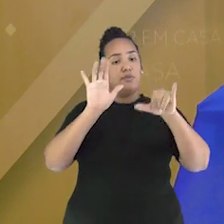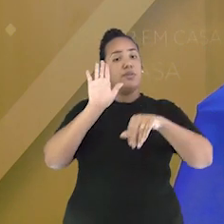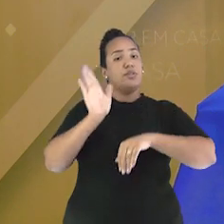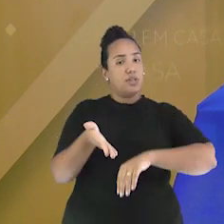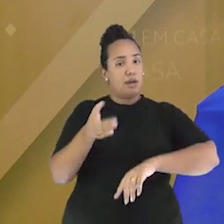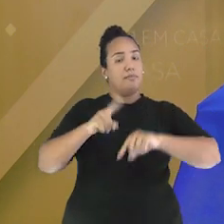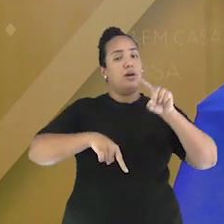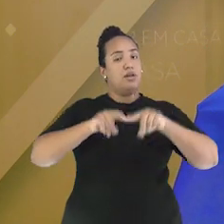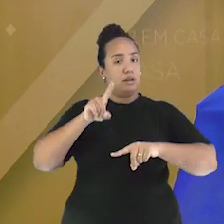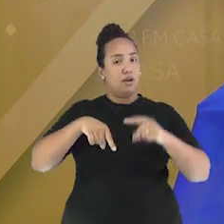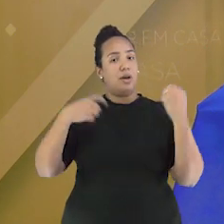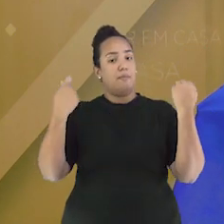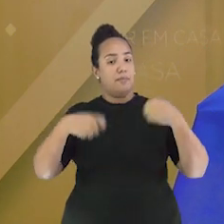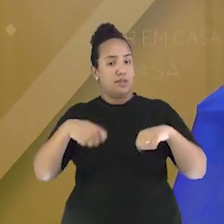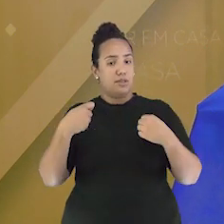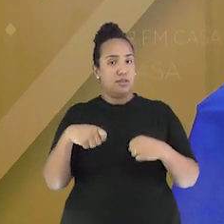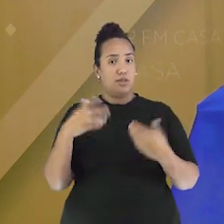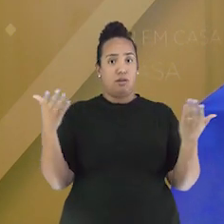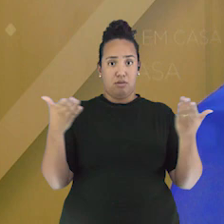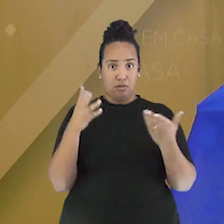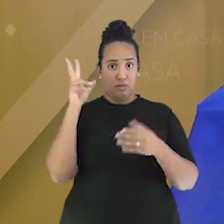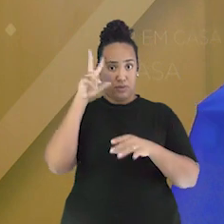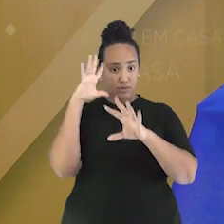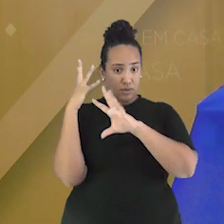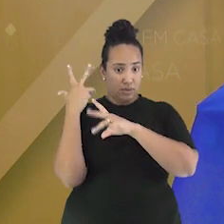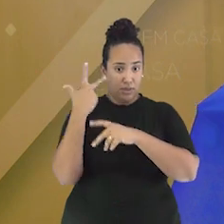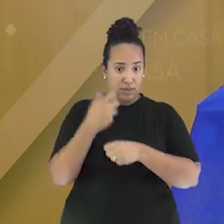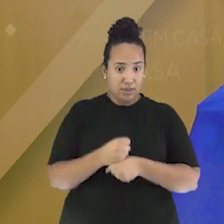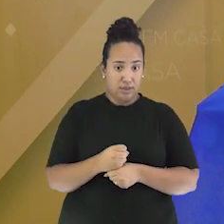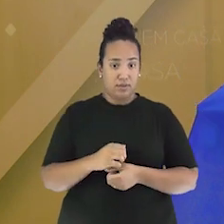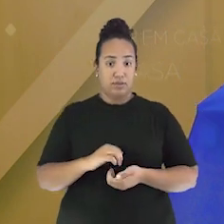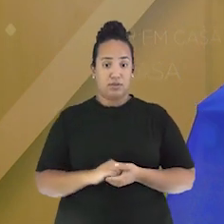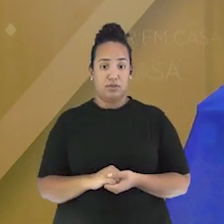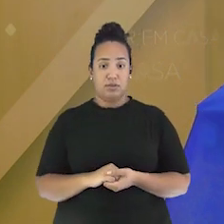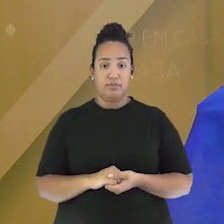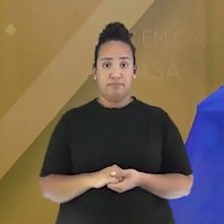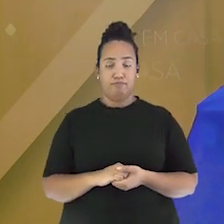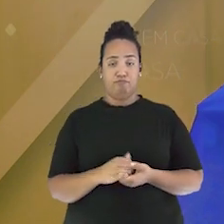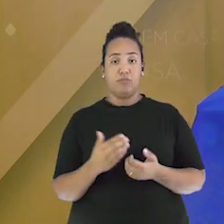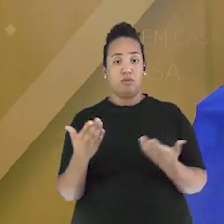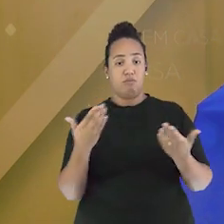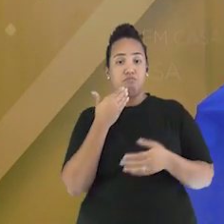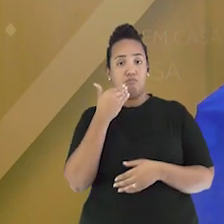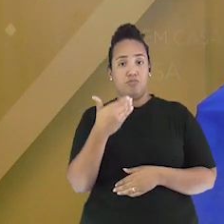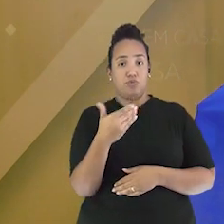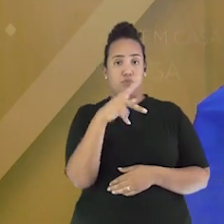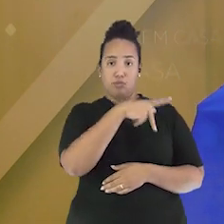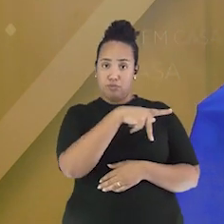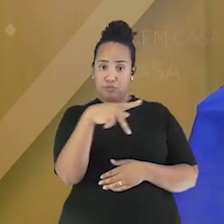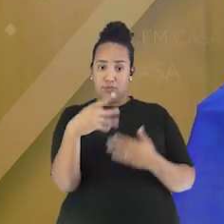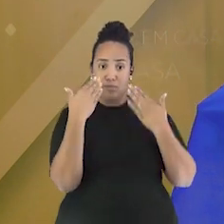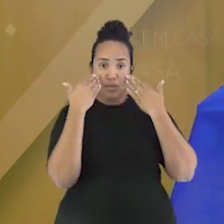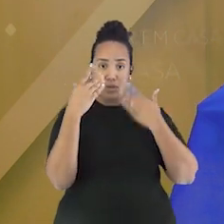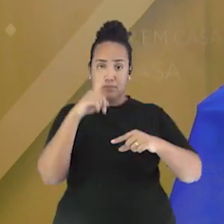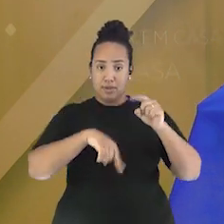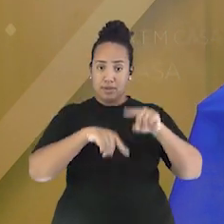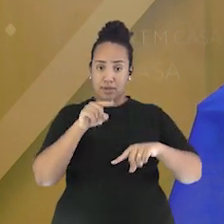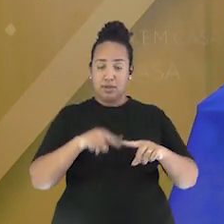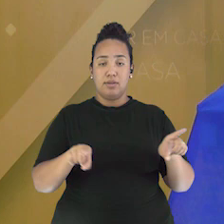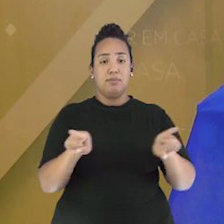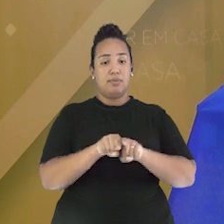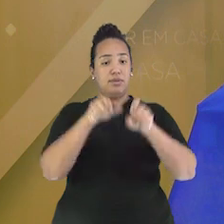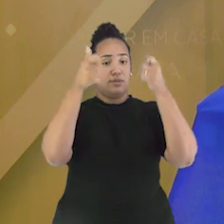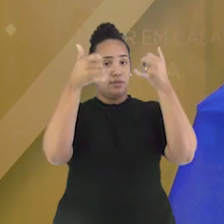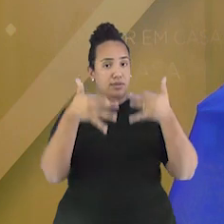os materiais que vão ser utilizados. Vamos relembrá-los? Vamos. Então, vou deixar você apresentar os materiais e